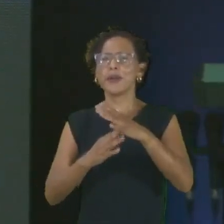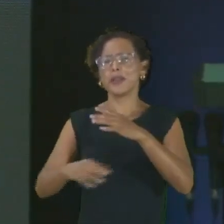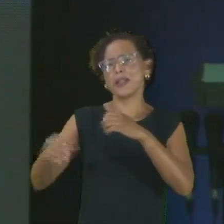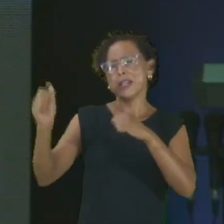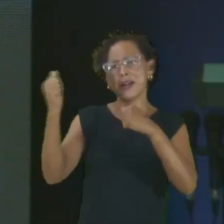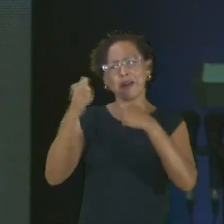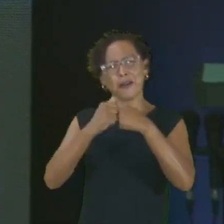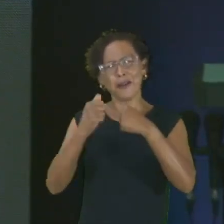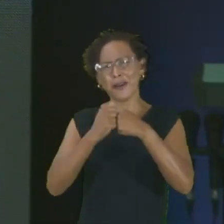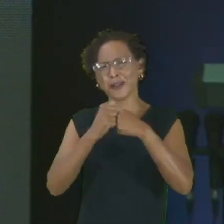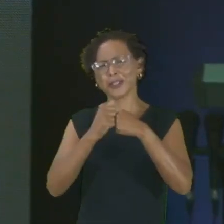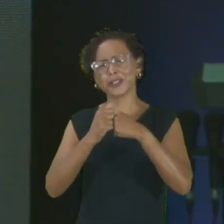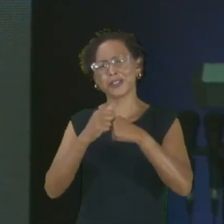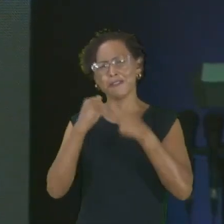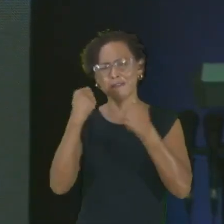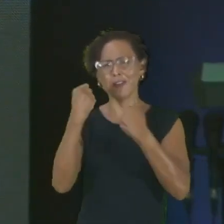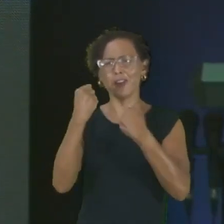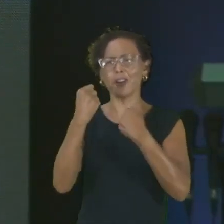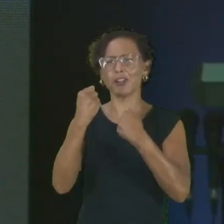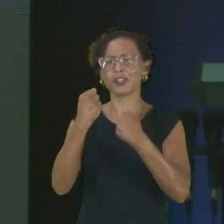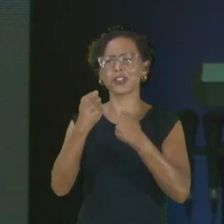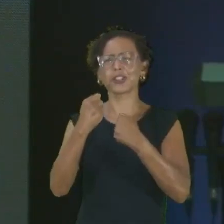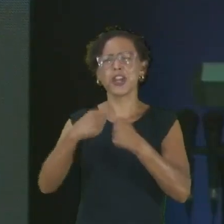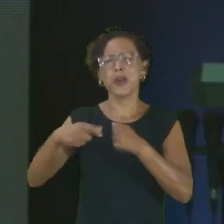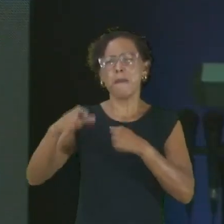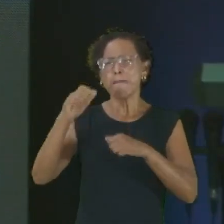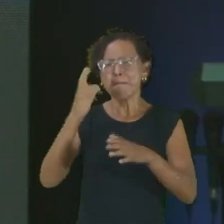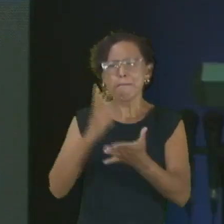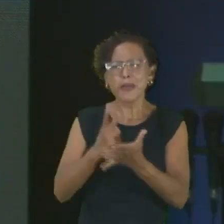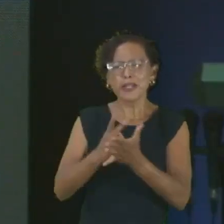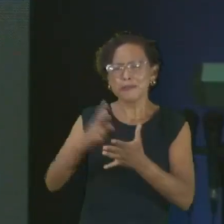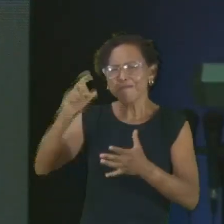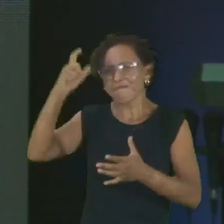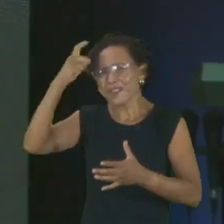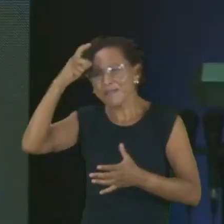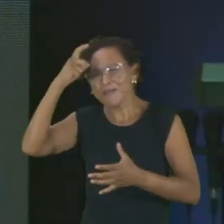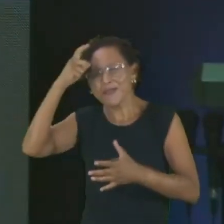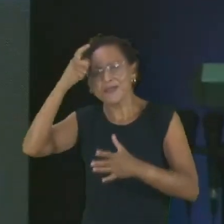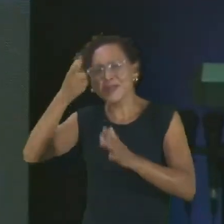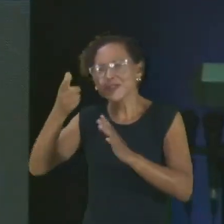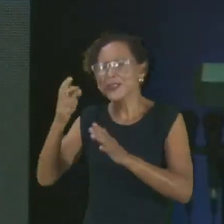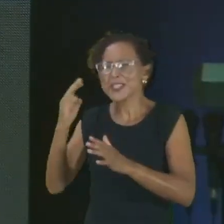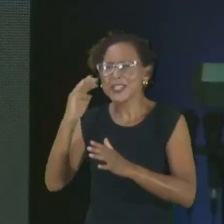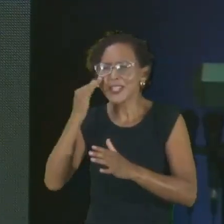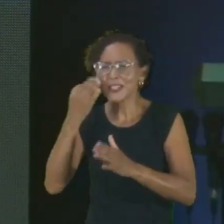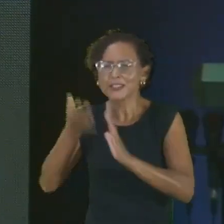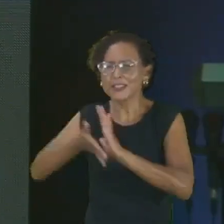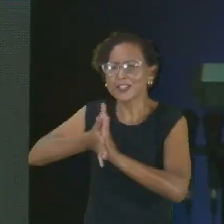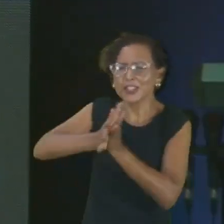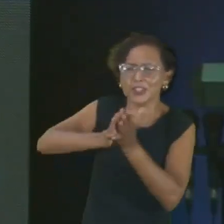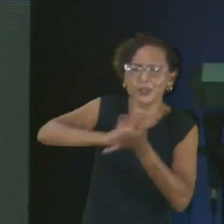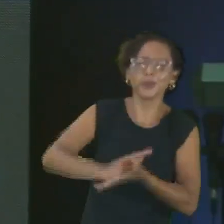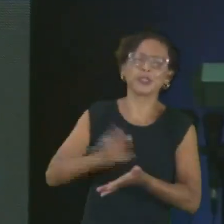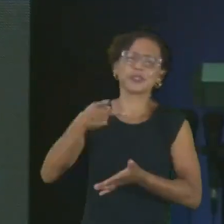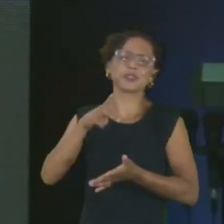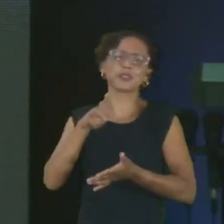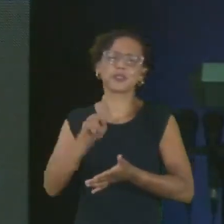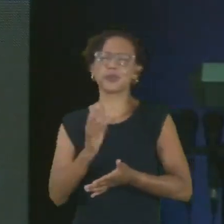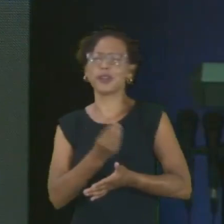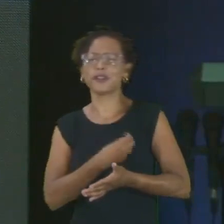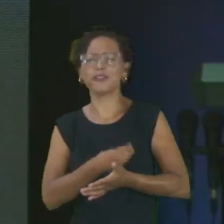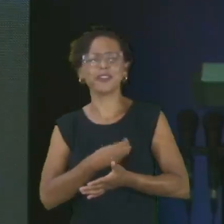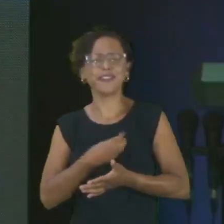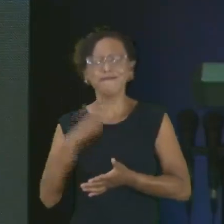inabalável. Ainda que todos os demônios do inferno queiram destruir tua vida, eles não conseguem, porque é uma